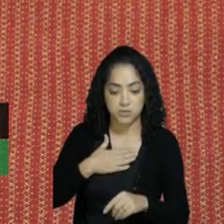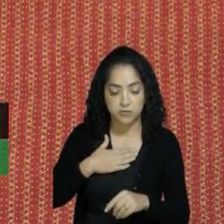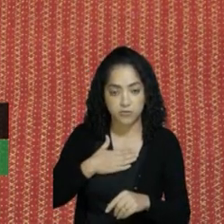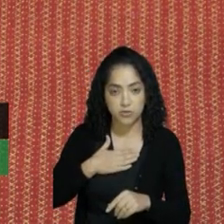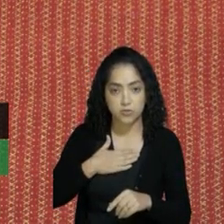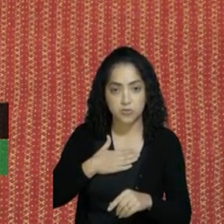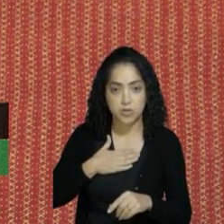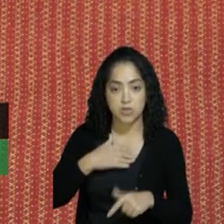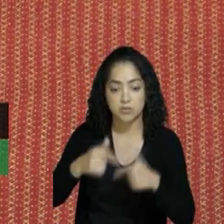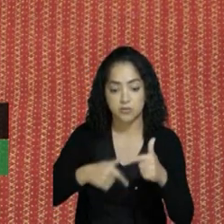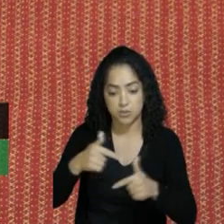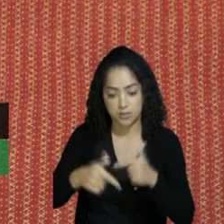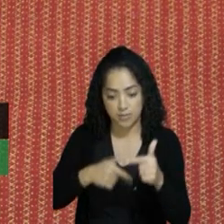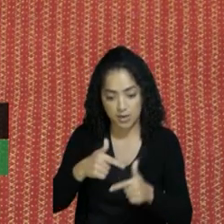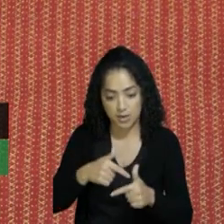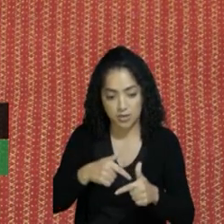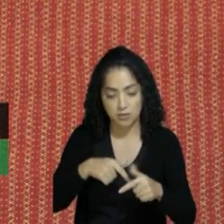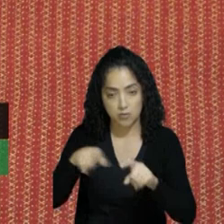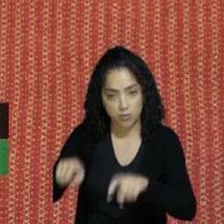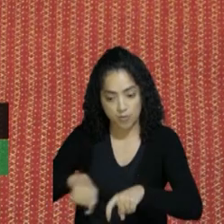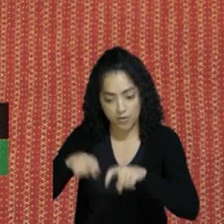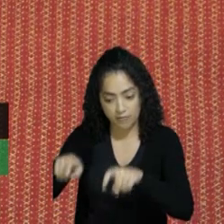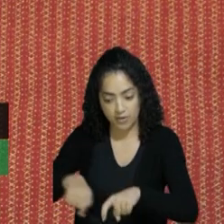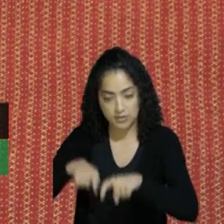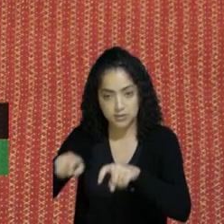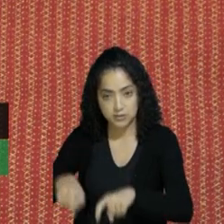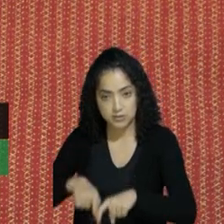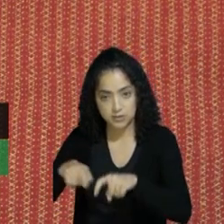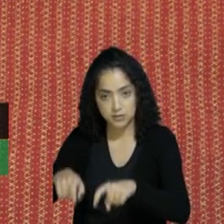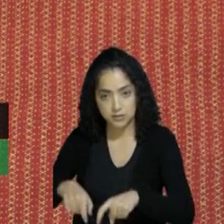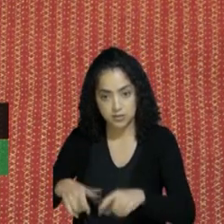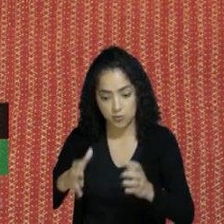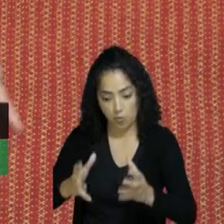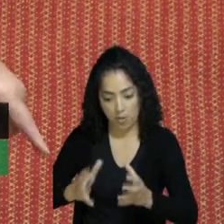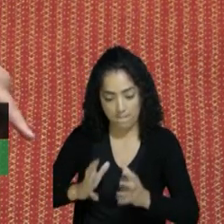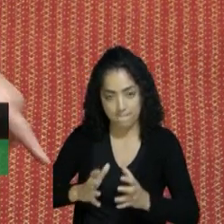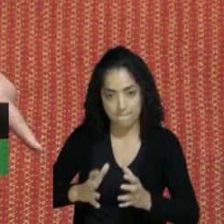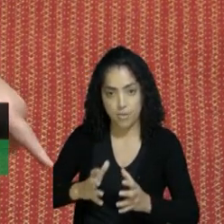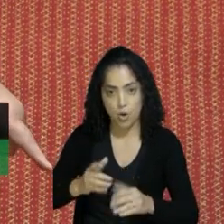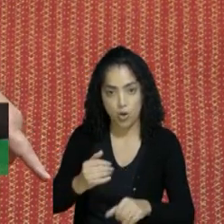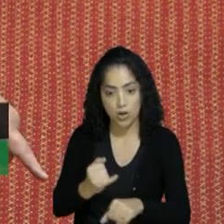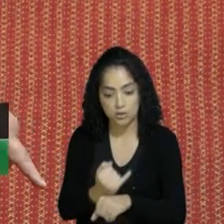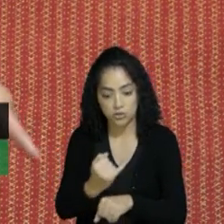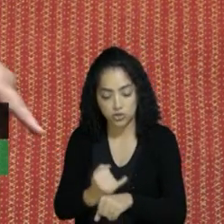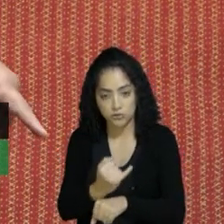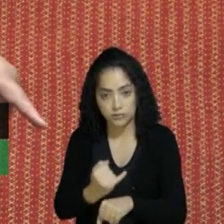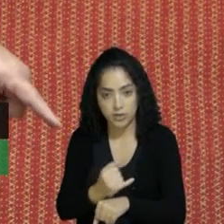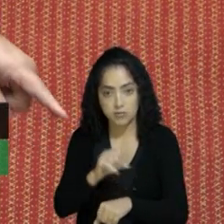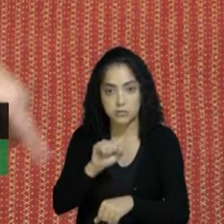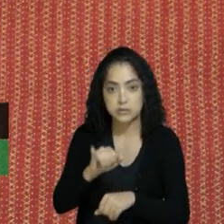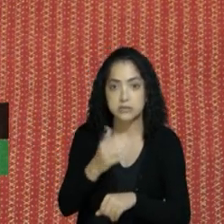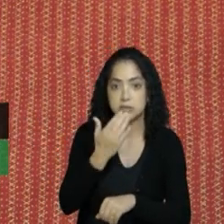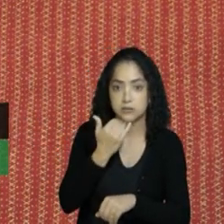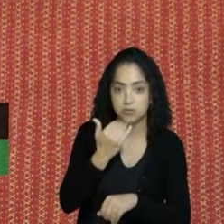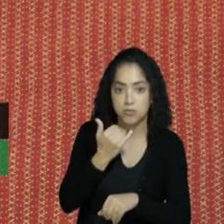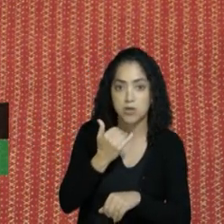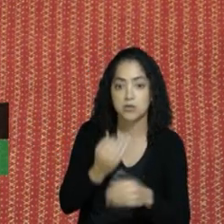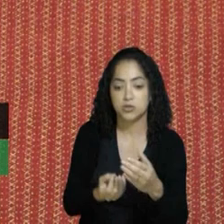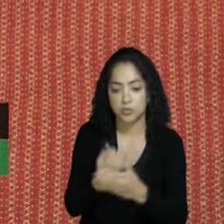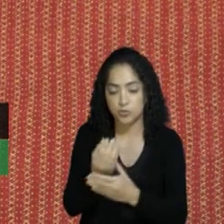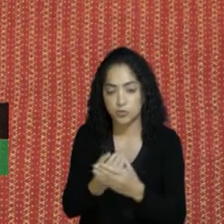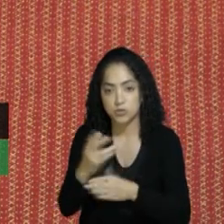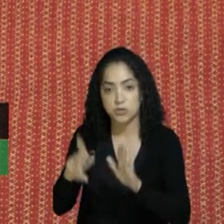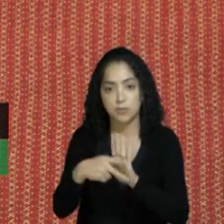estariam trabalhando numa fazenda, com uma bola de ferro amarrada no pé, e se quisesse comer, teria que produzir o seu próprio